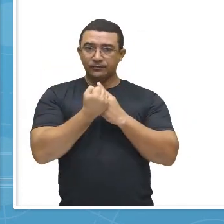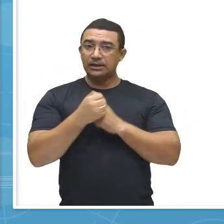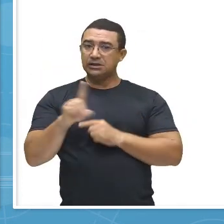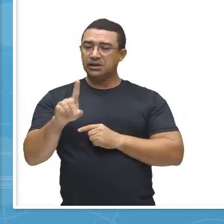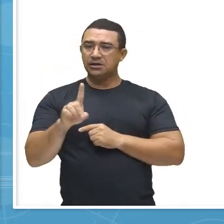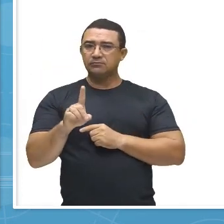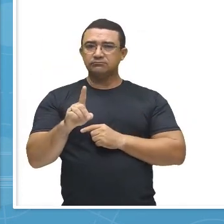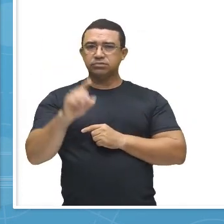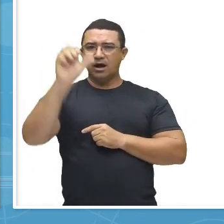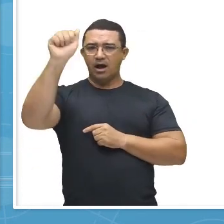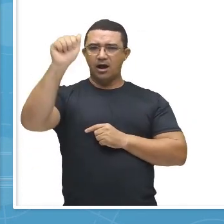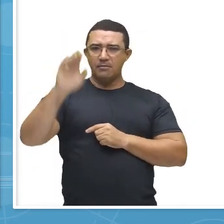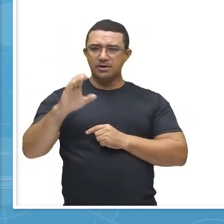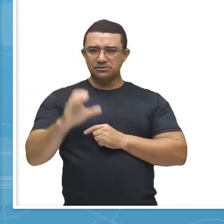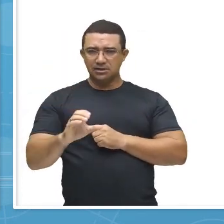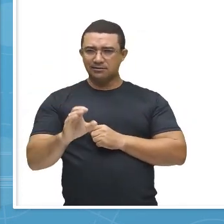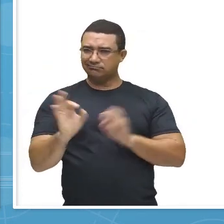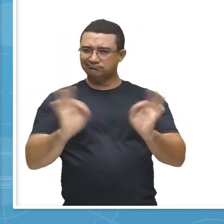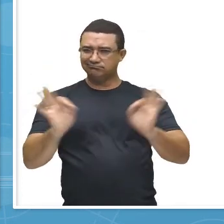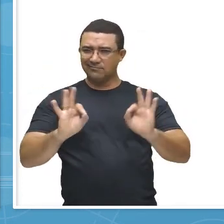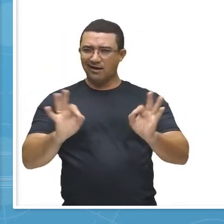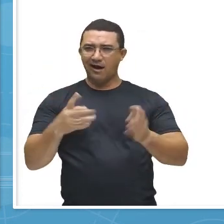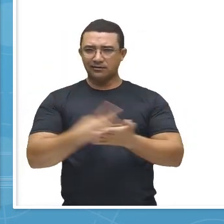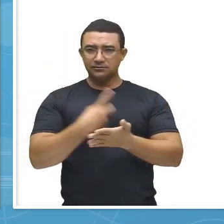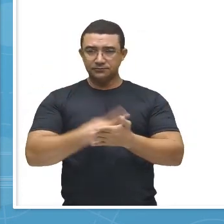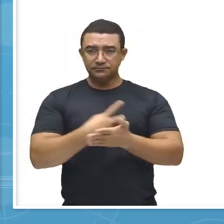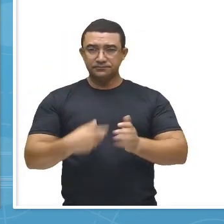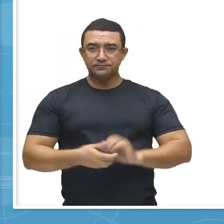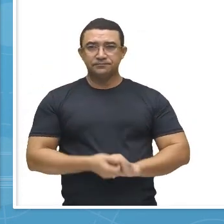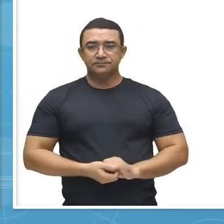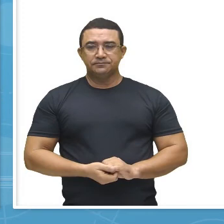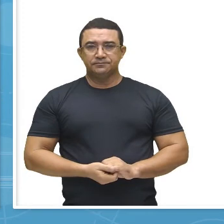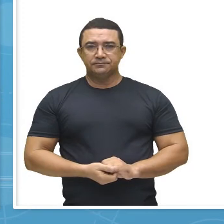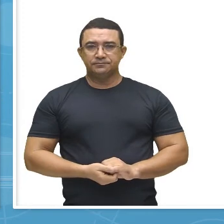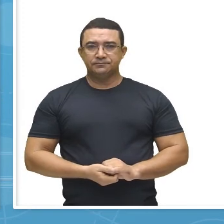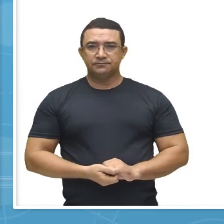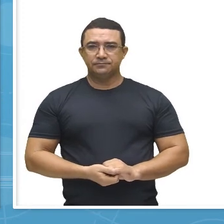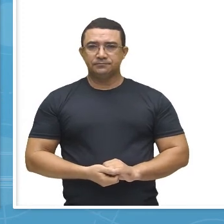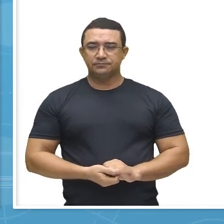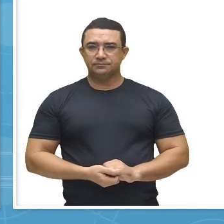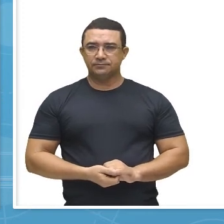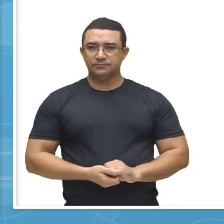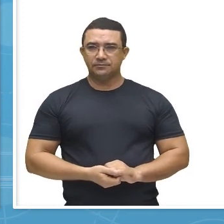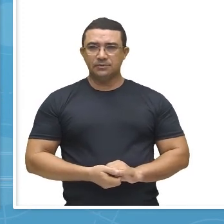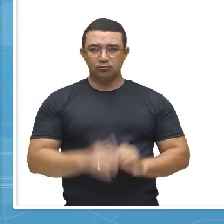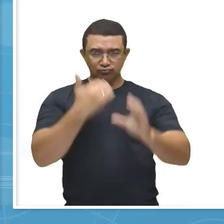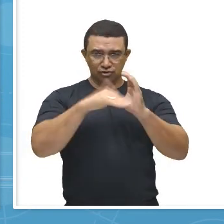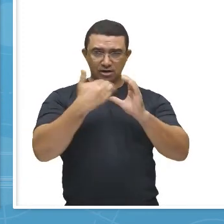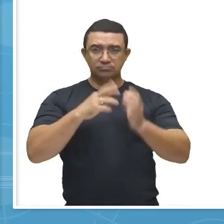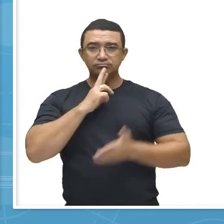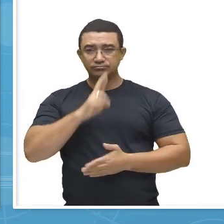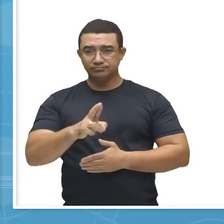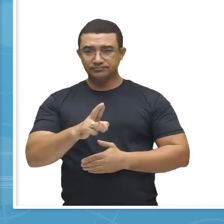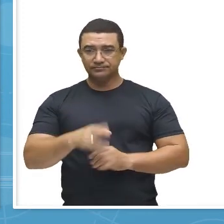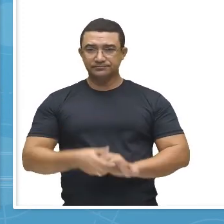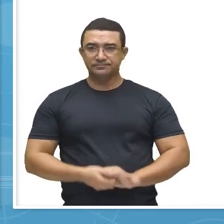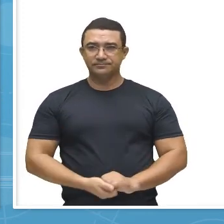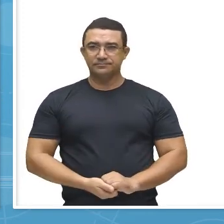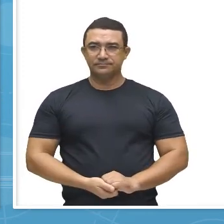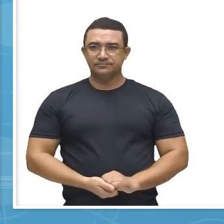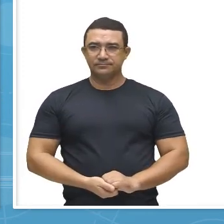das alternativas anteriores. Vamos lá então? Responda no nosso chat e é com você.